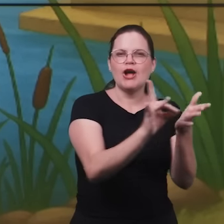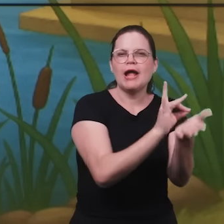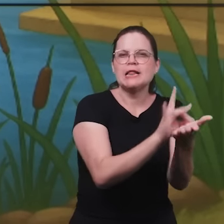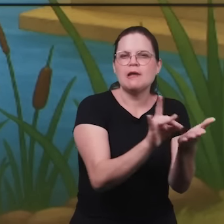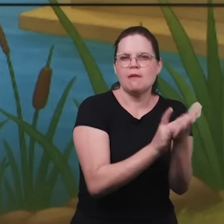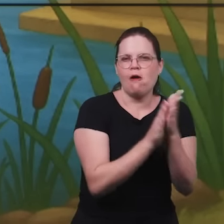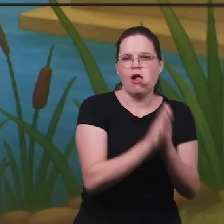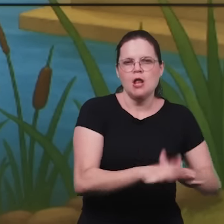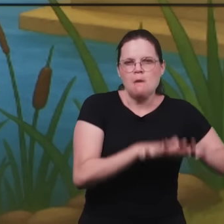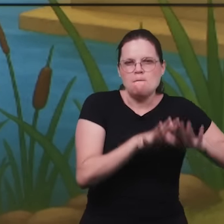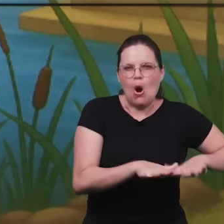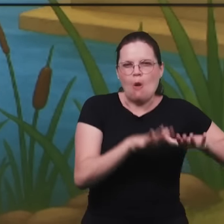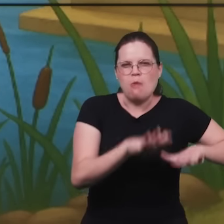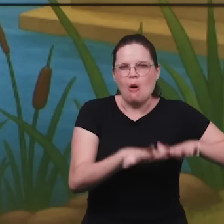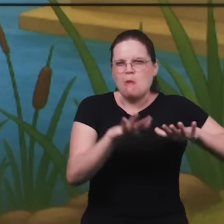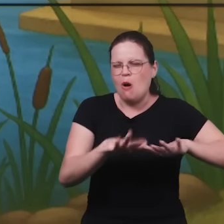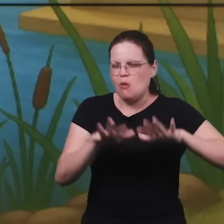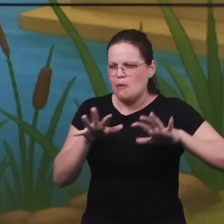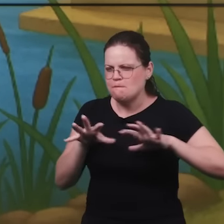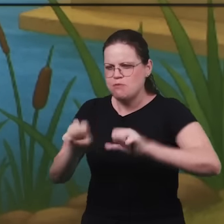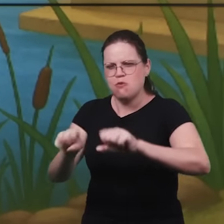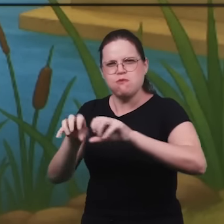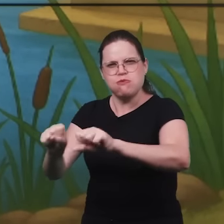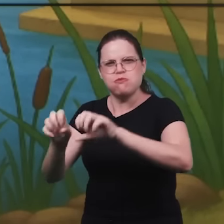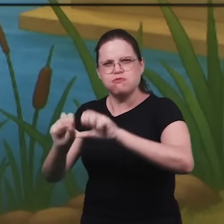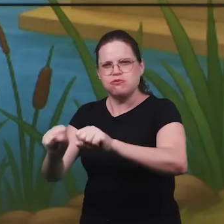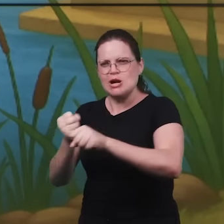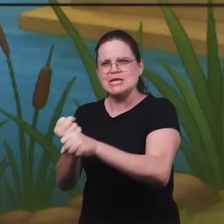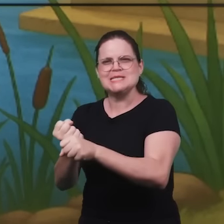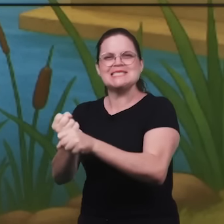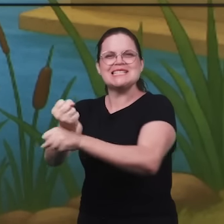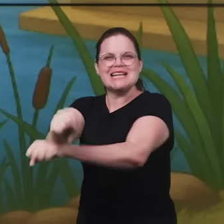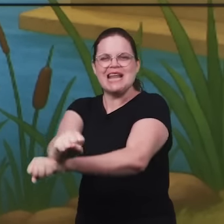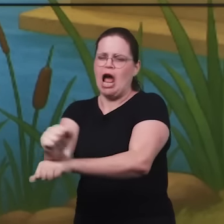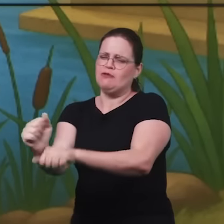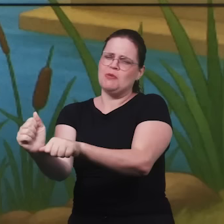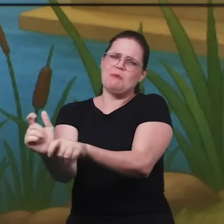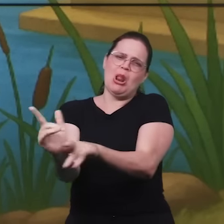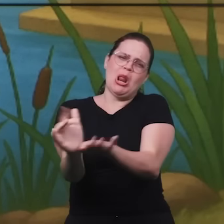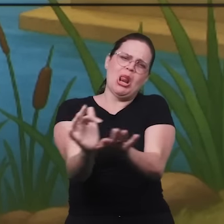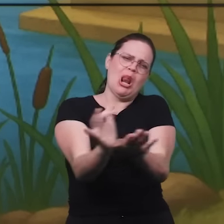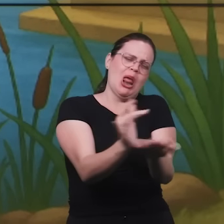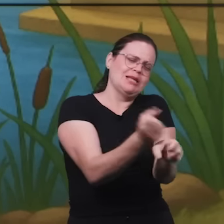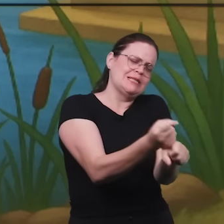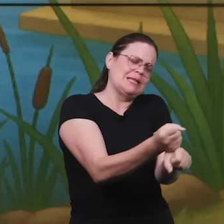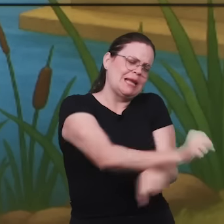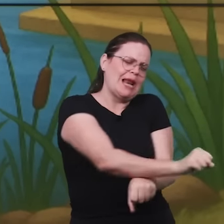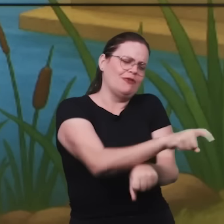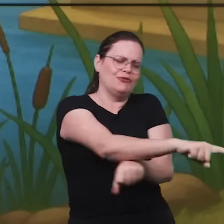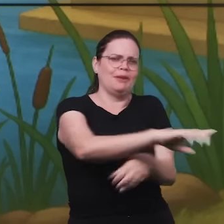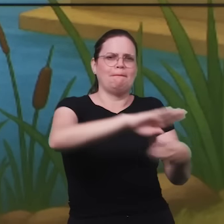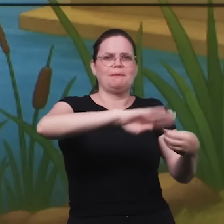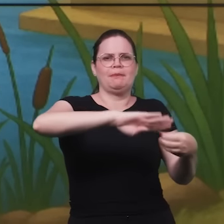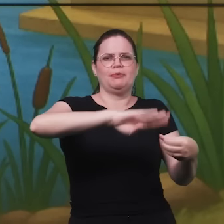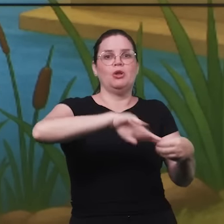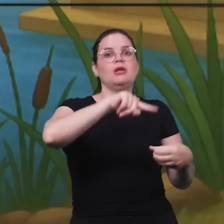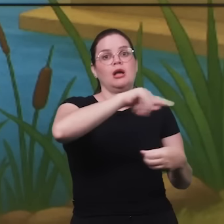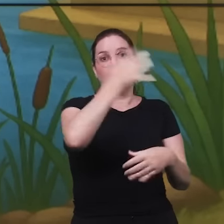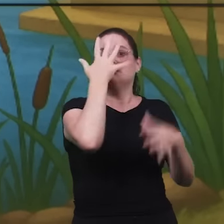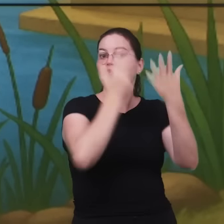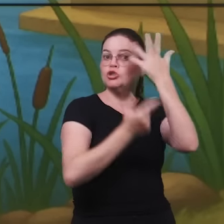de Babilônia, que era uma cidade muito rica, bonita, mas cheia de coisas que não agradavam a